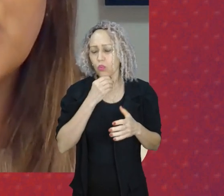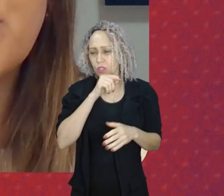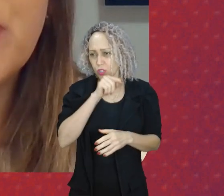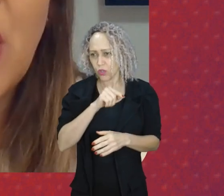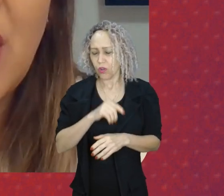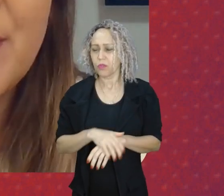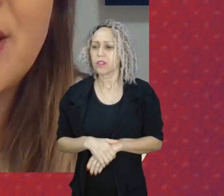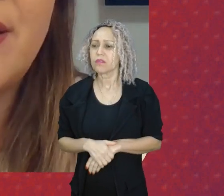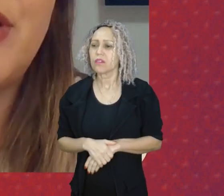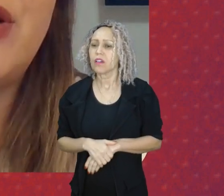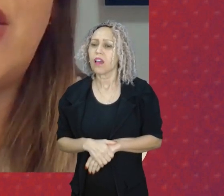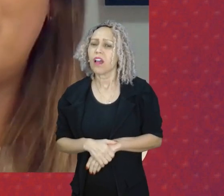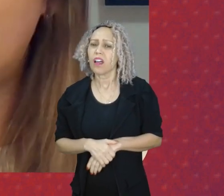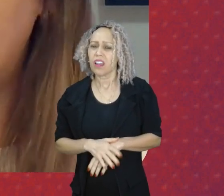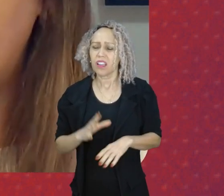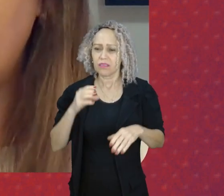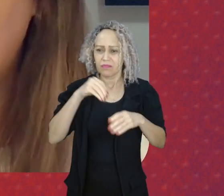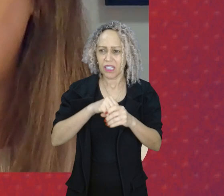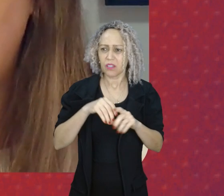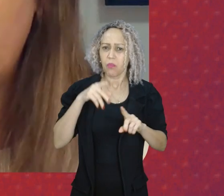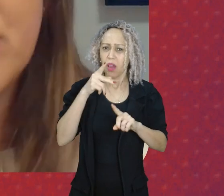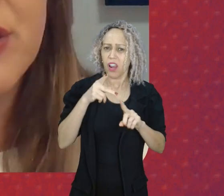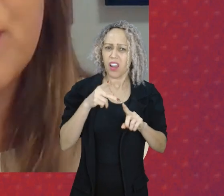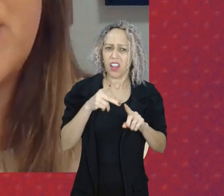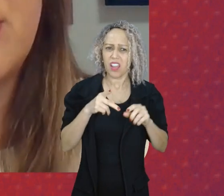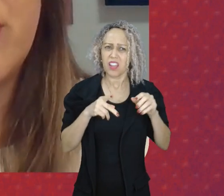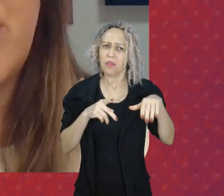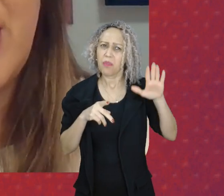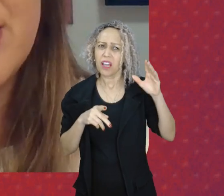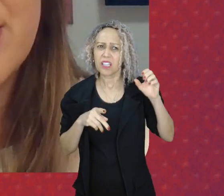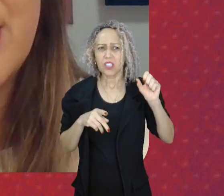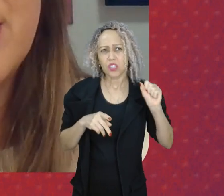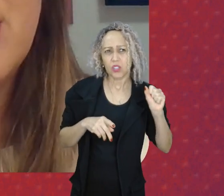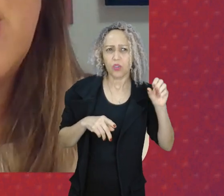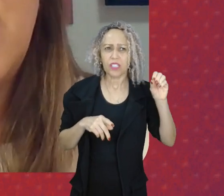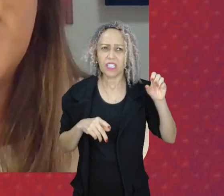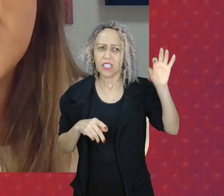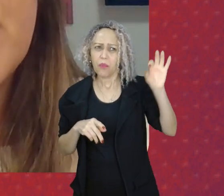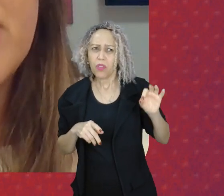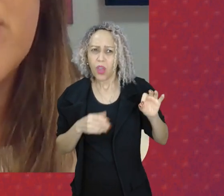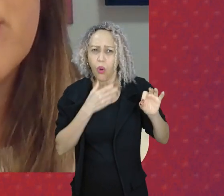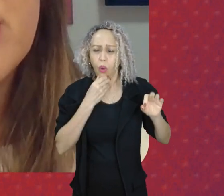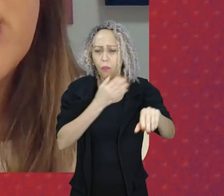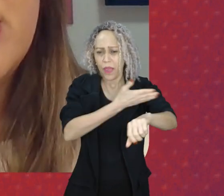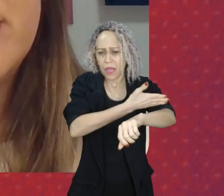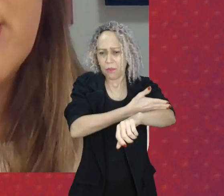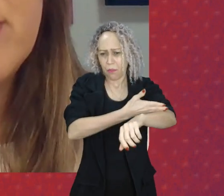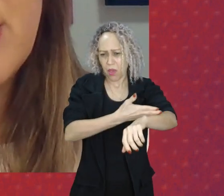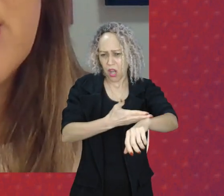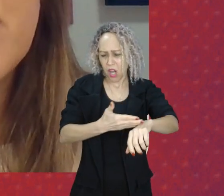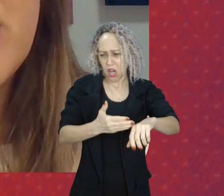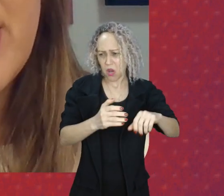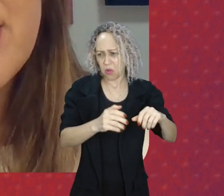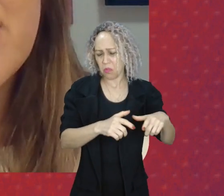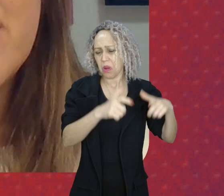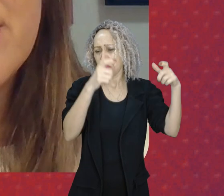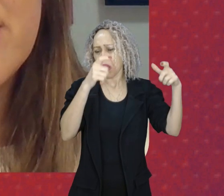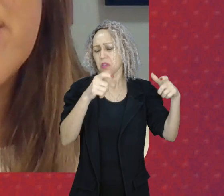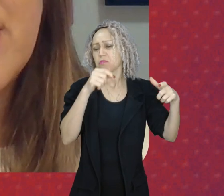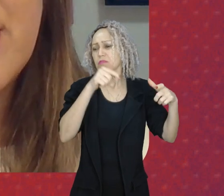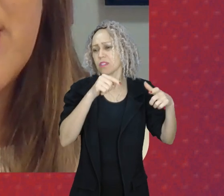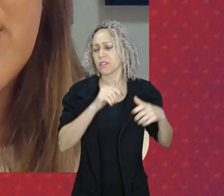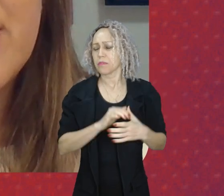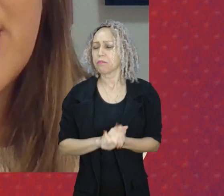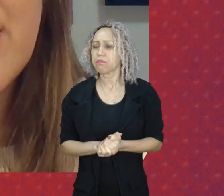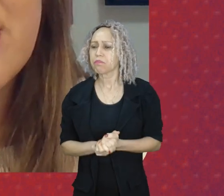né, composto por homens, na maioria homens brancos, a gente trouxe aqui os percentuais, né, homens brancos. Então, as mulheres